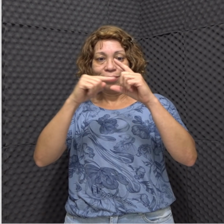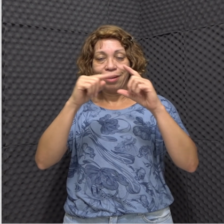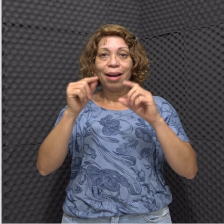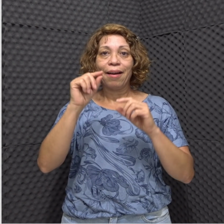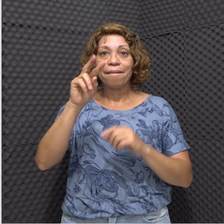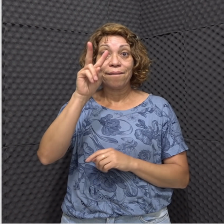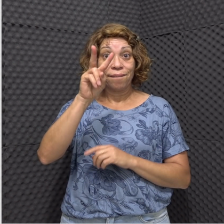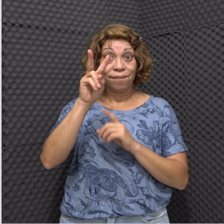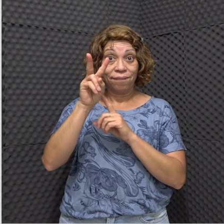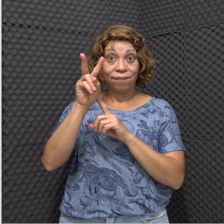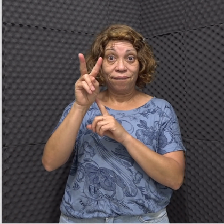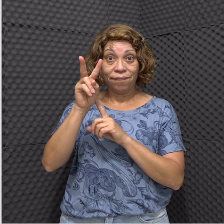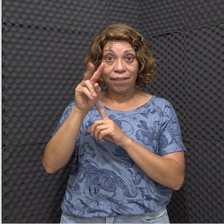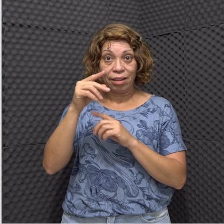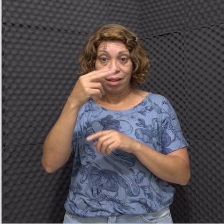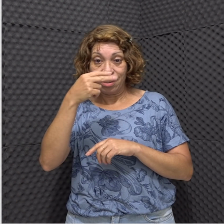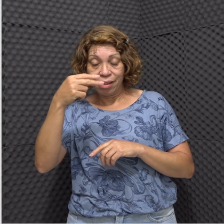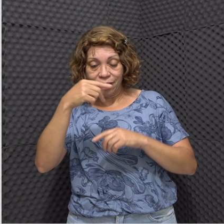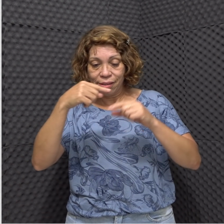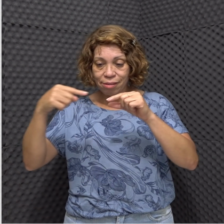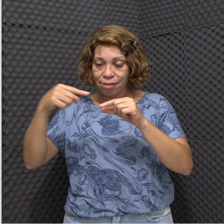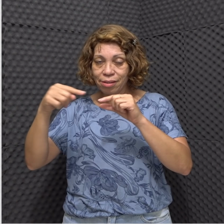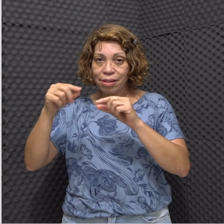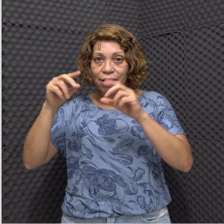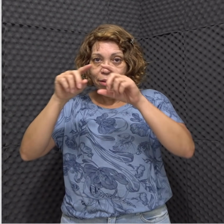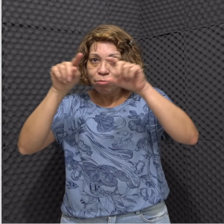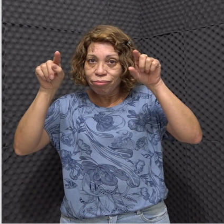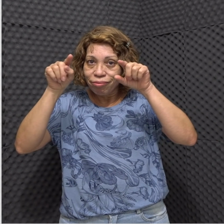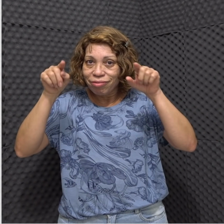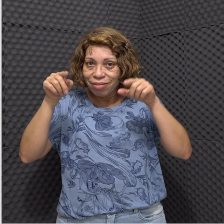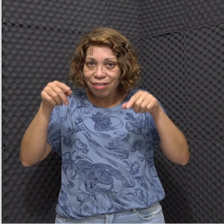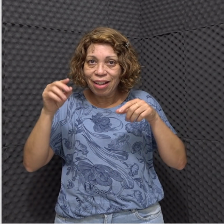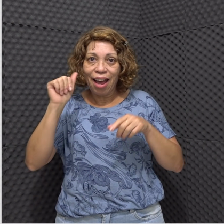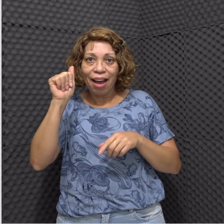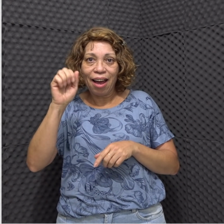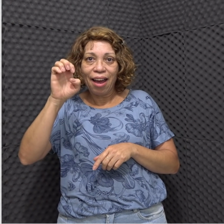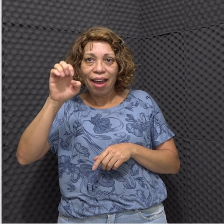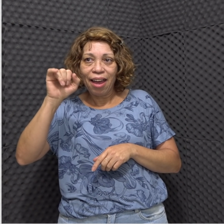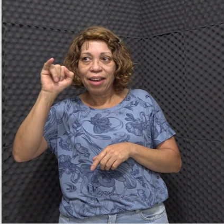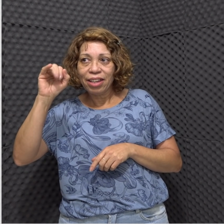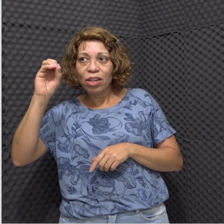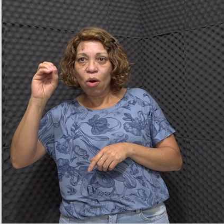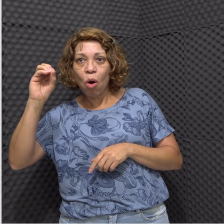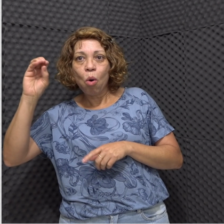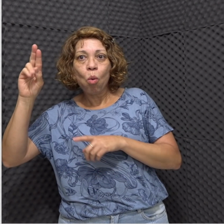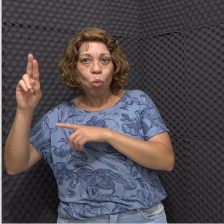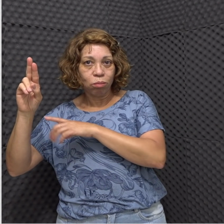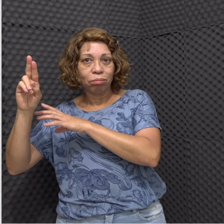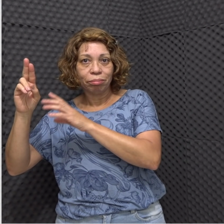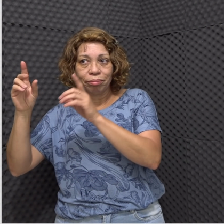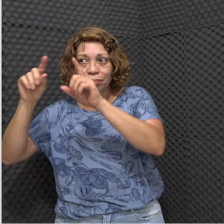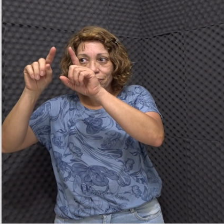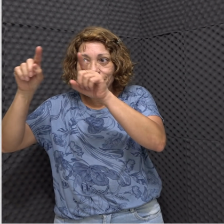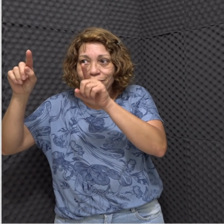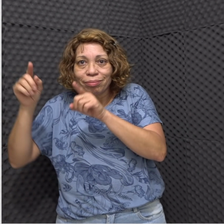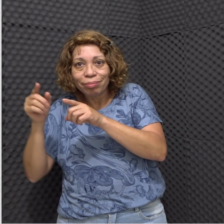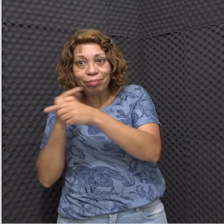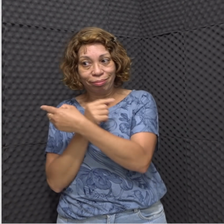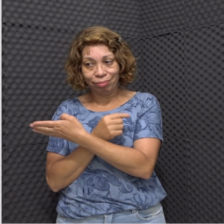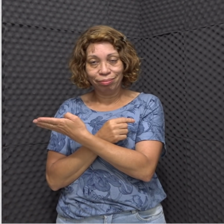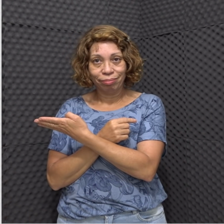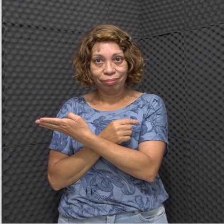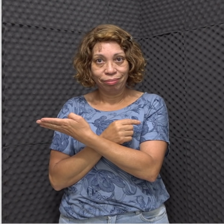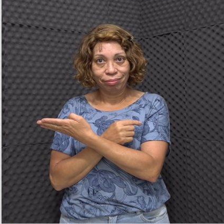são vogais, eu vou colocar aqui a letra V. Igual, abre chaves, A, E, I, O,